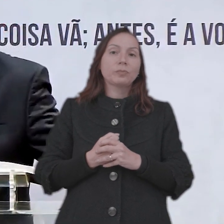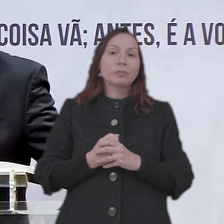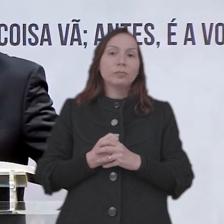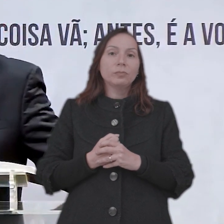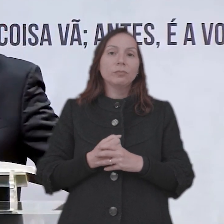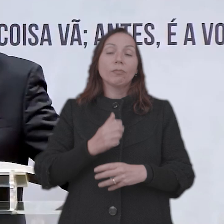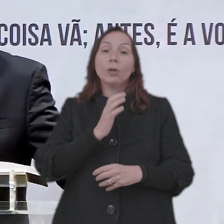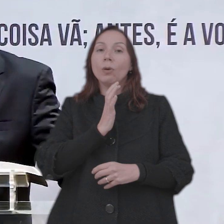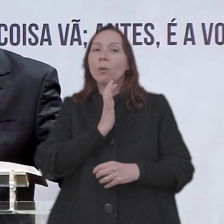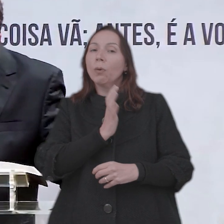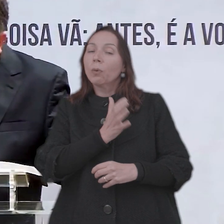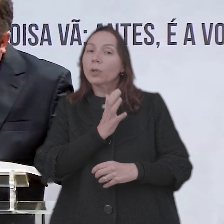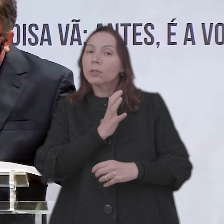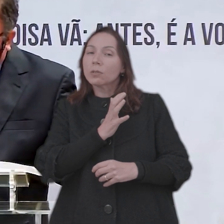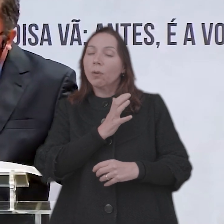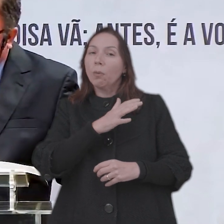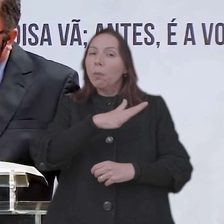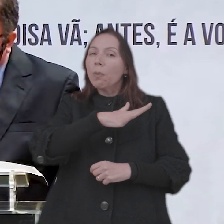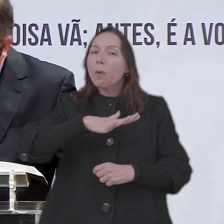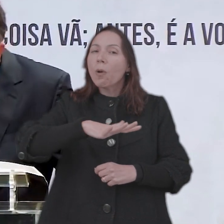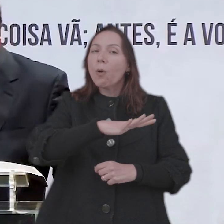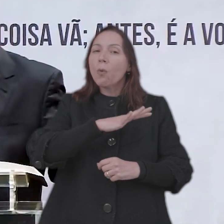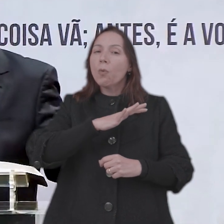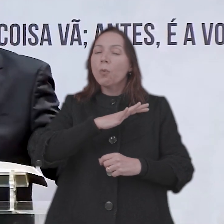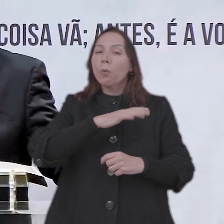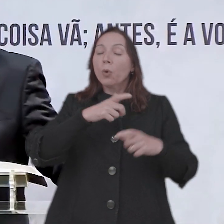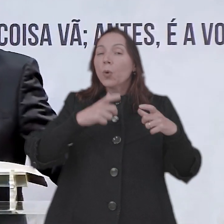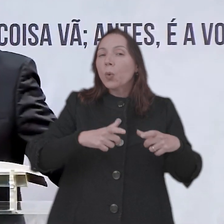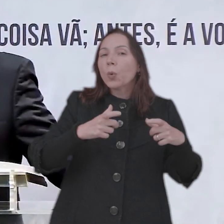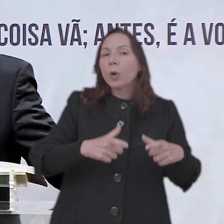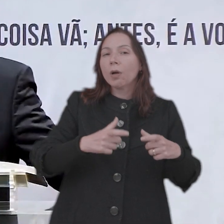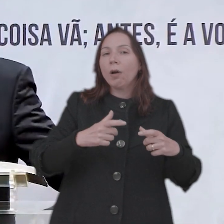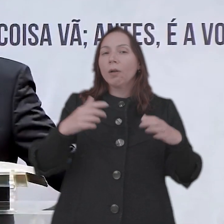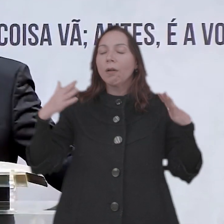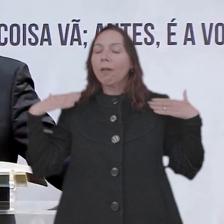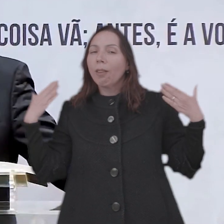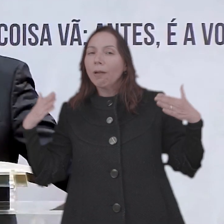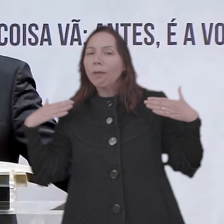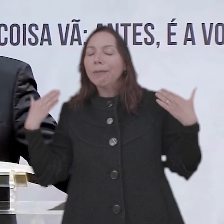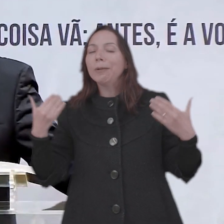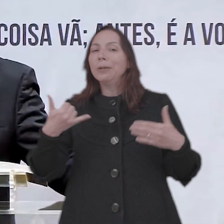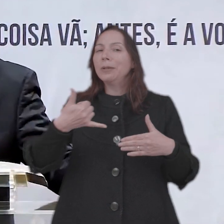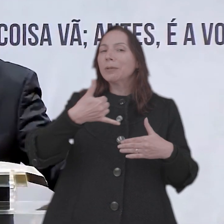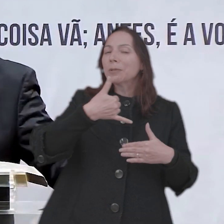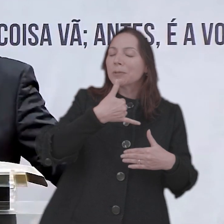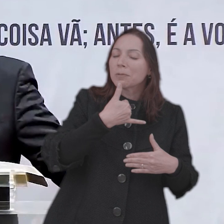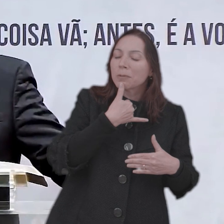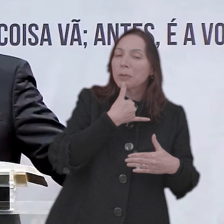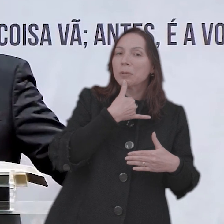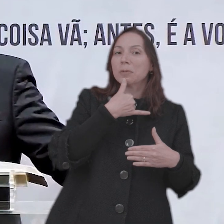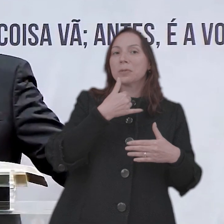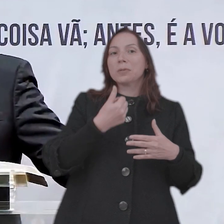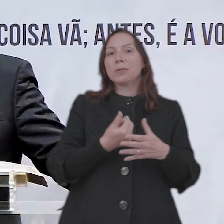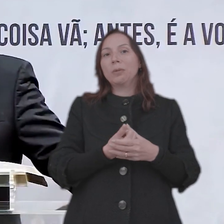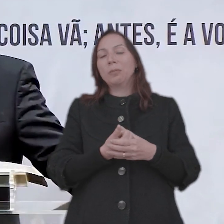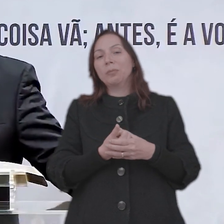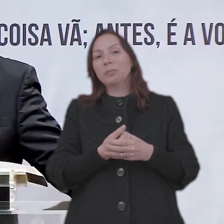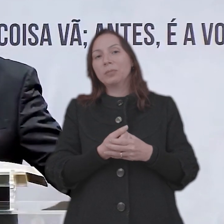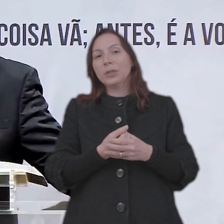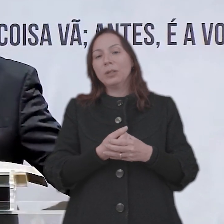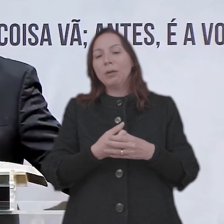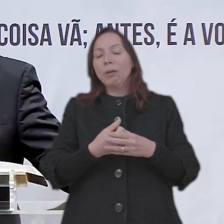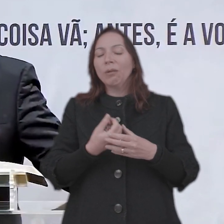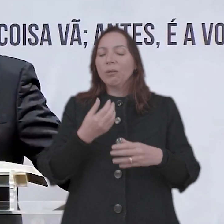O coração é a sede da alegria, do pesar, da tristeza,